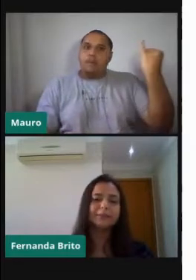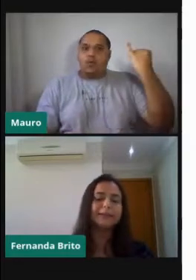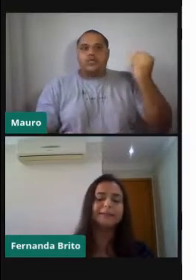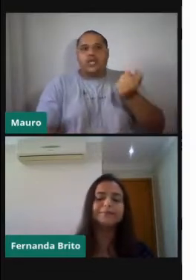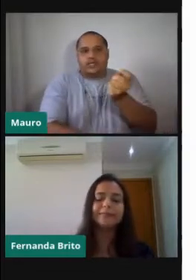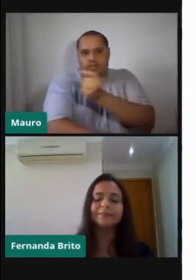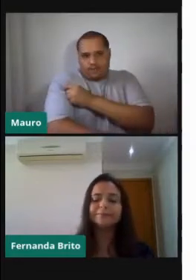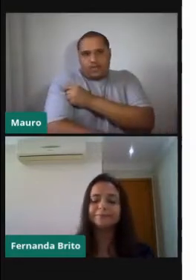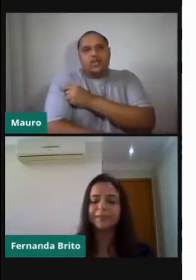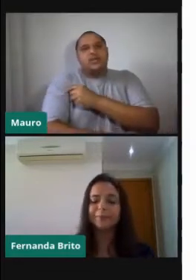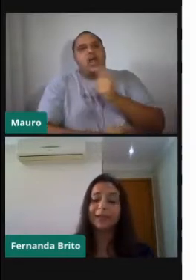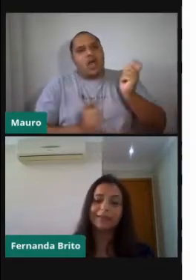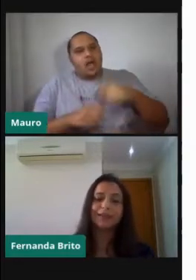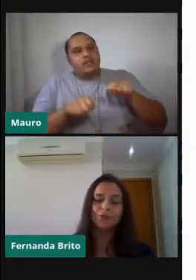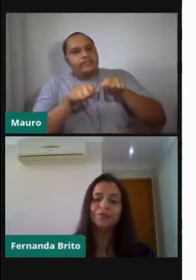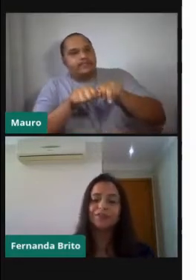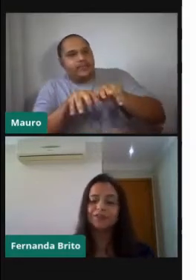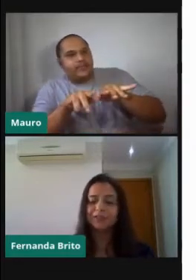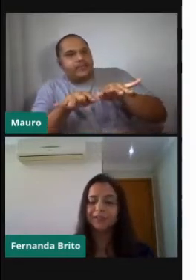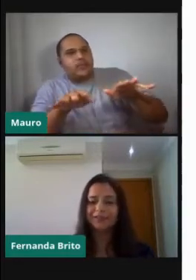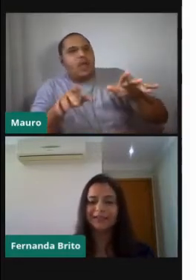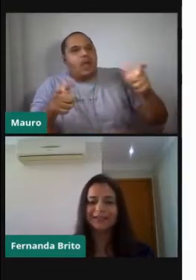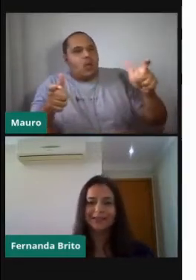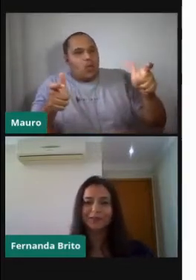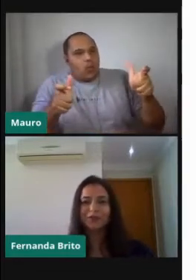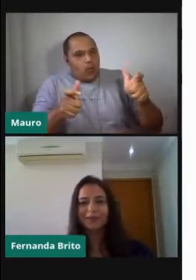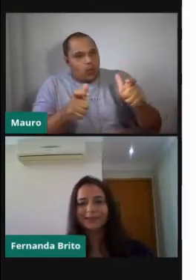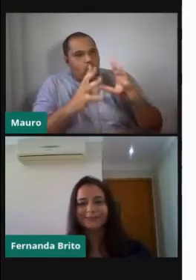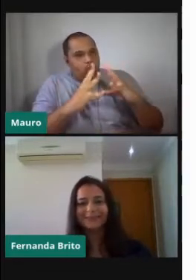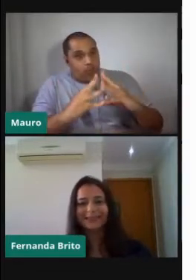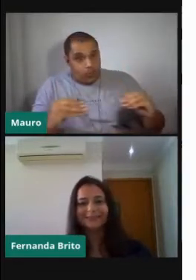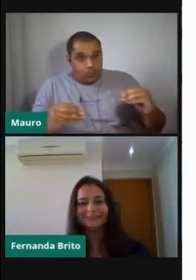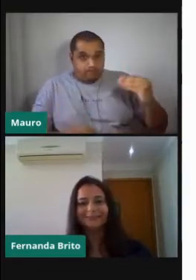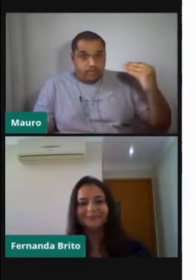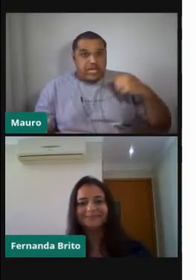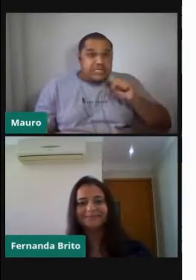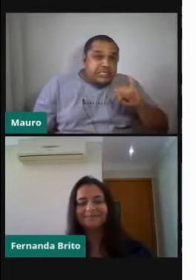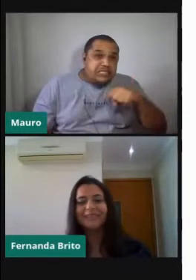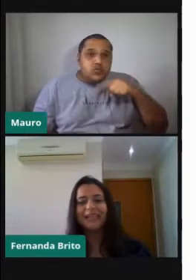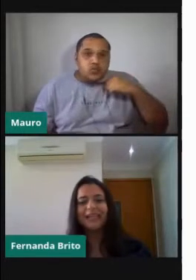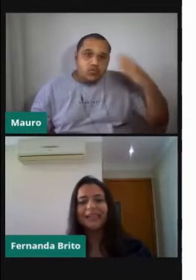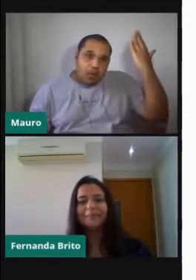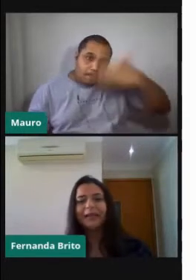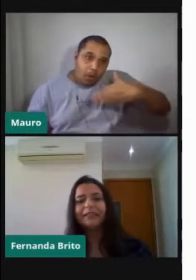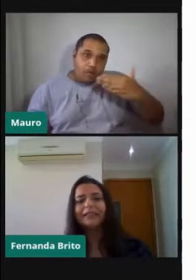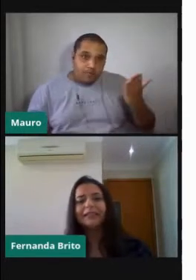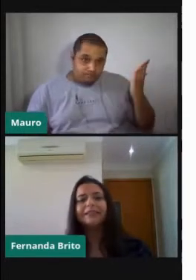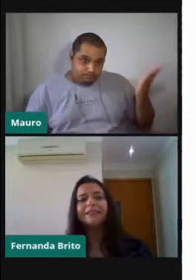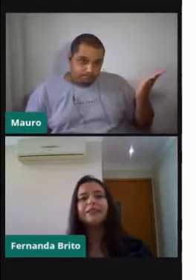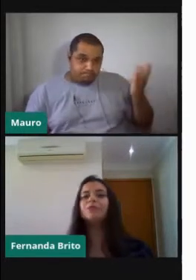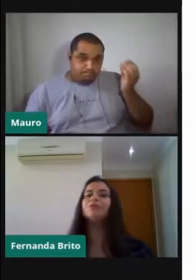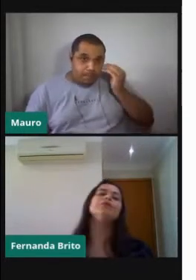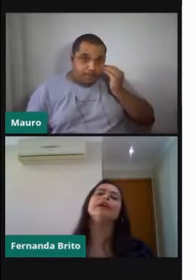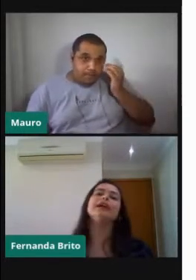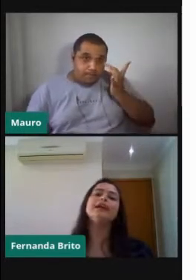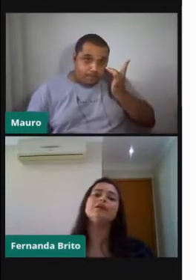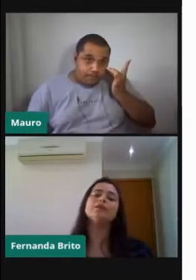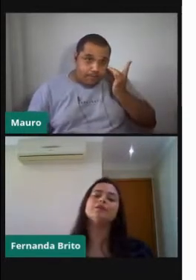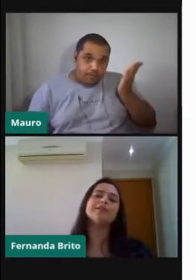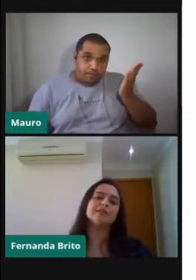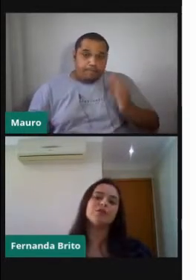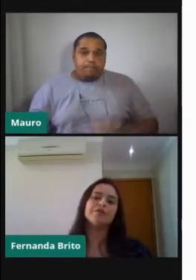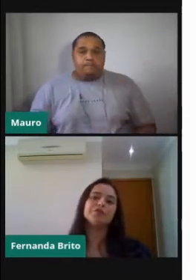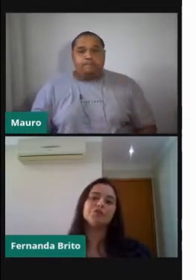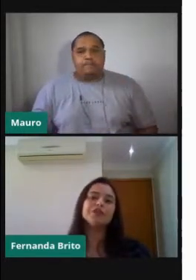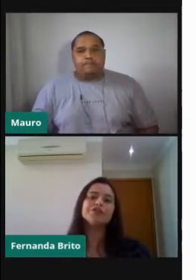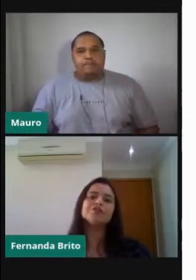dessa pandemia, né. Para quem tem dúvidas, as evidências estão aí, né. Bem, então,